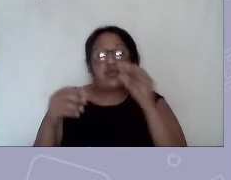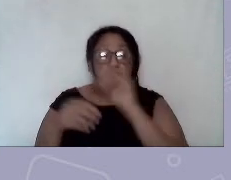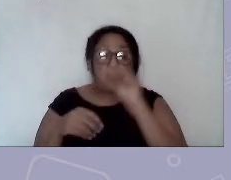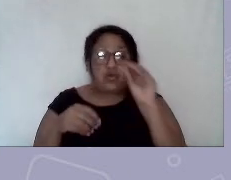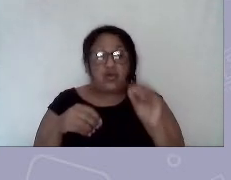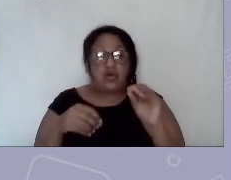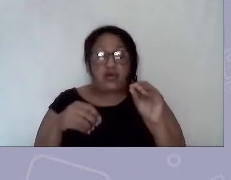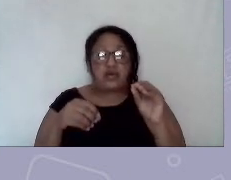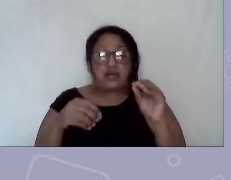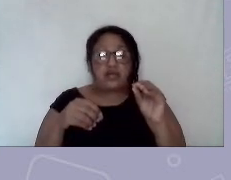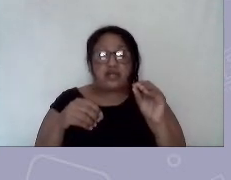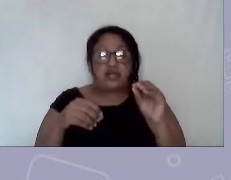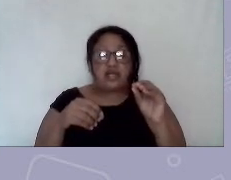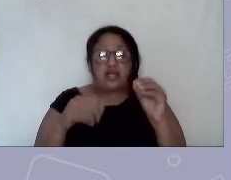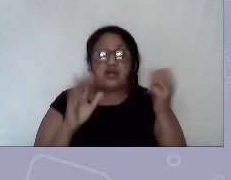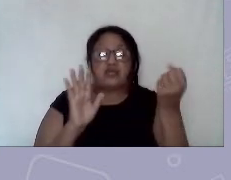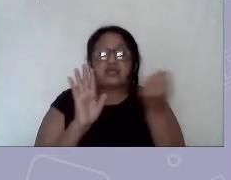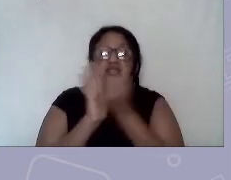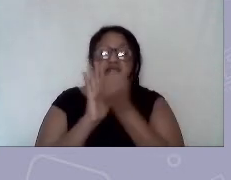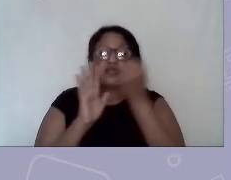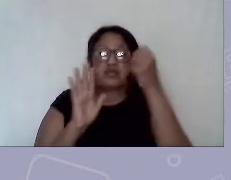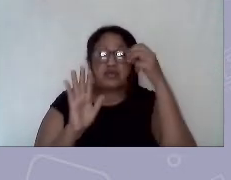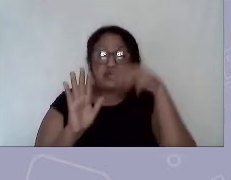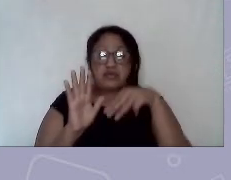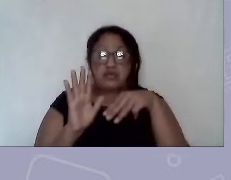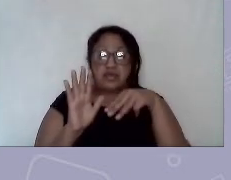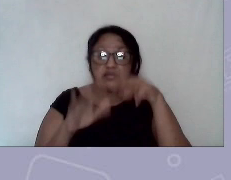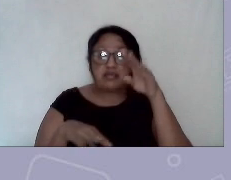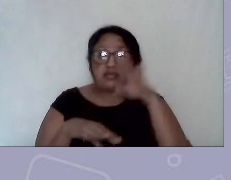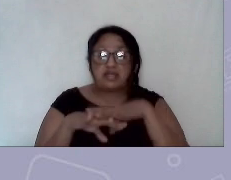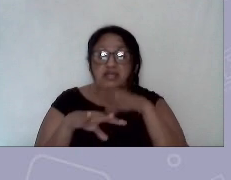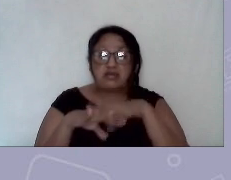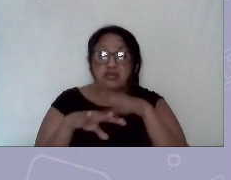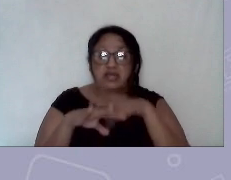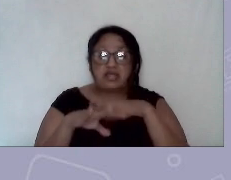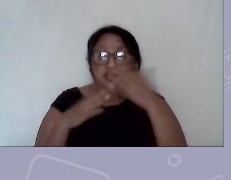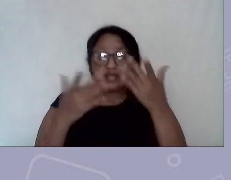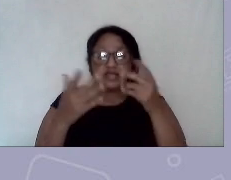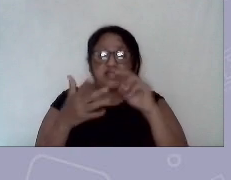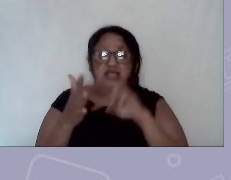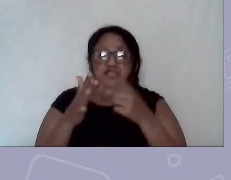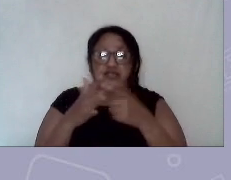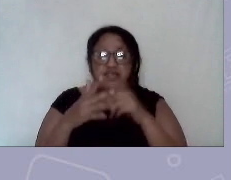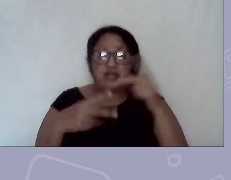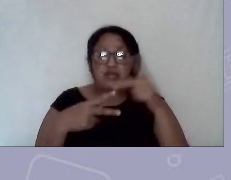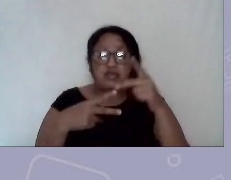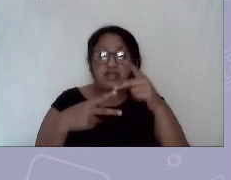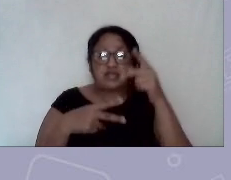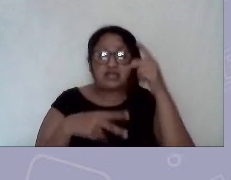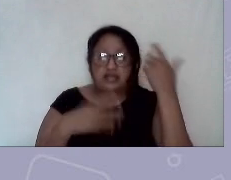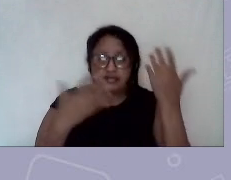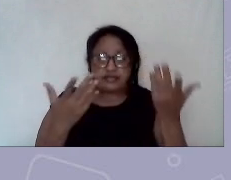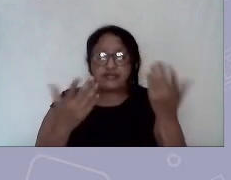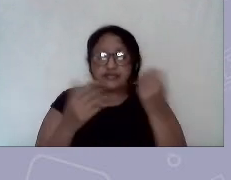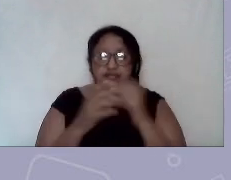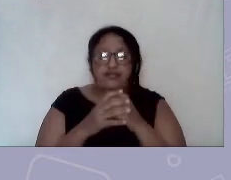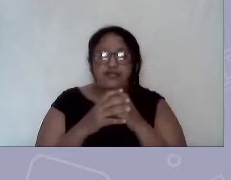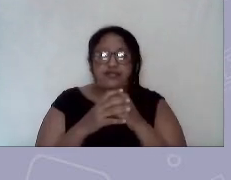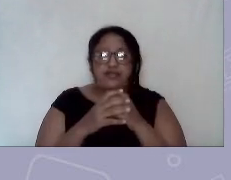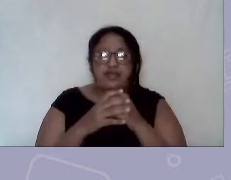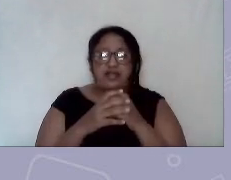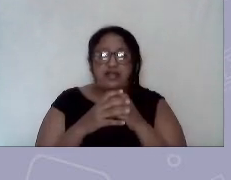símbolo matemático que indica proporcionalidade tá? fica melhor fica mais adequado então é